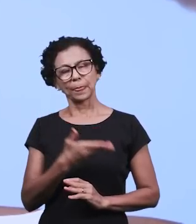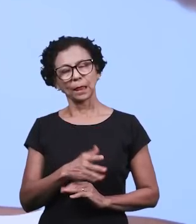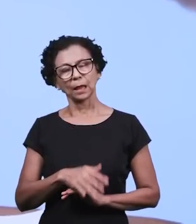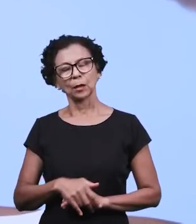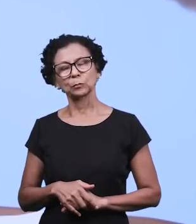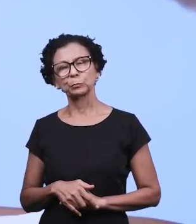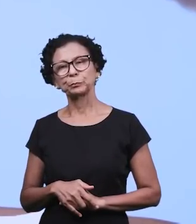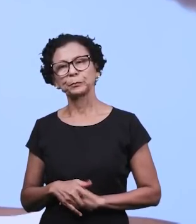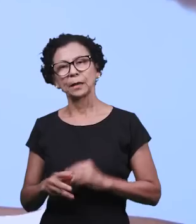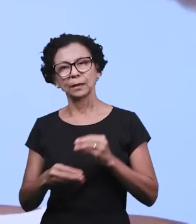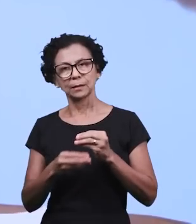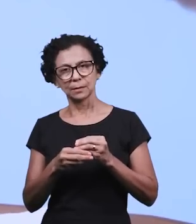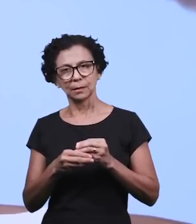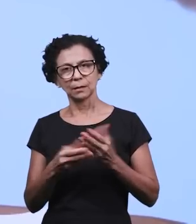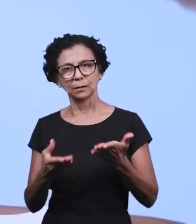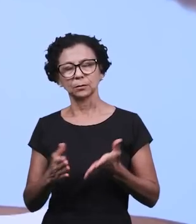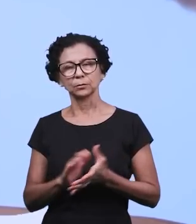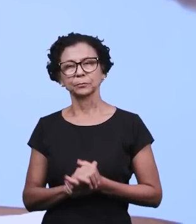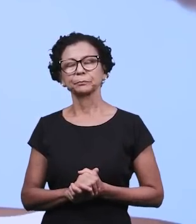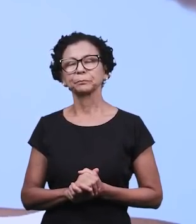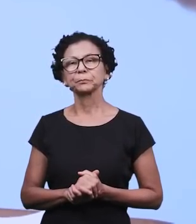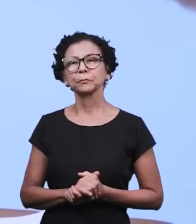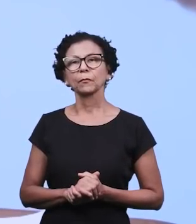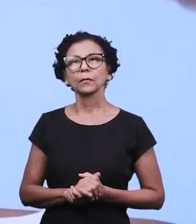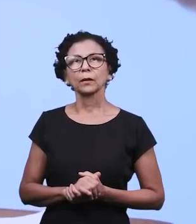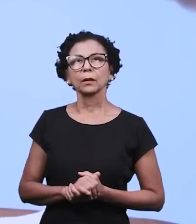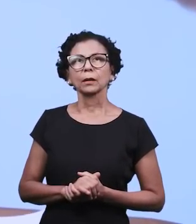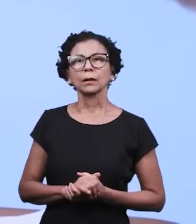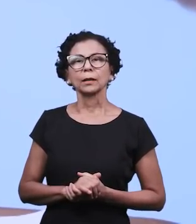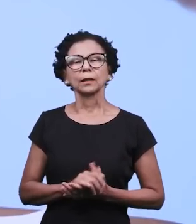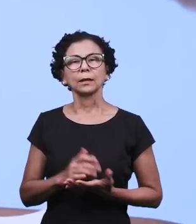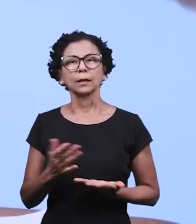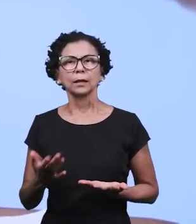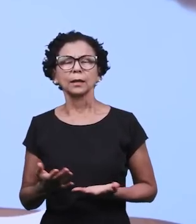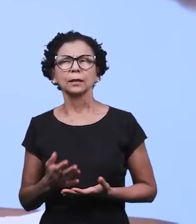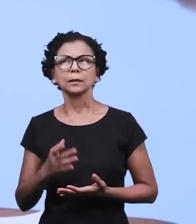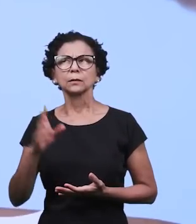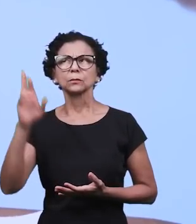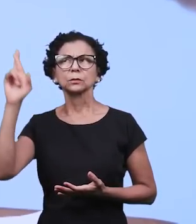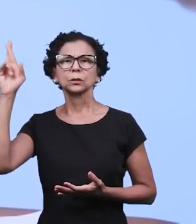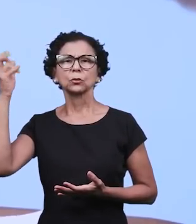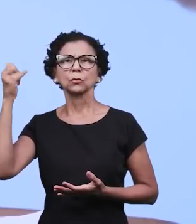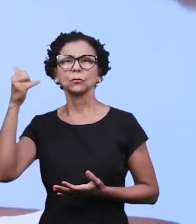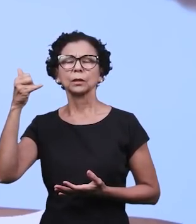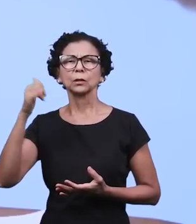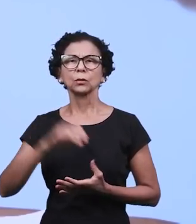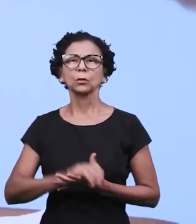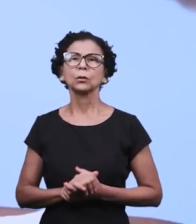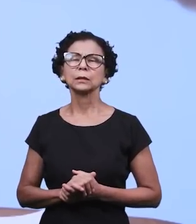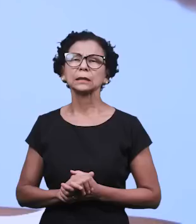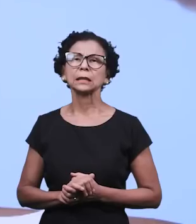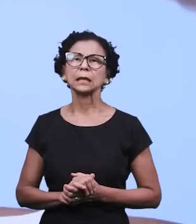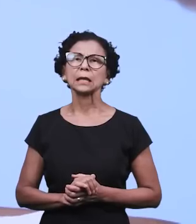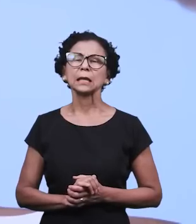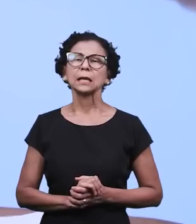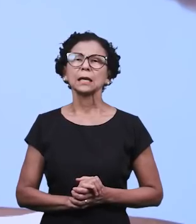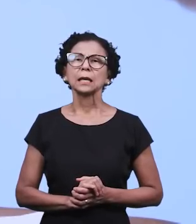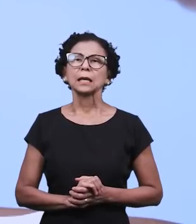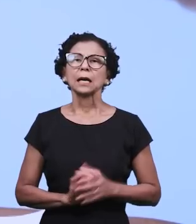uma promessa de Deus para um homem. Perfeitamente. Então ali tem um selo. E